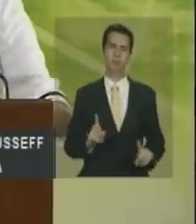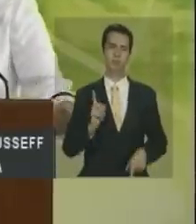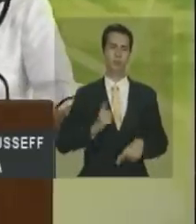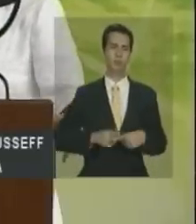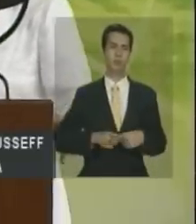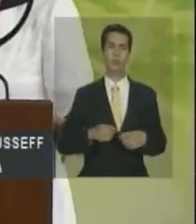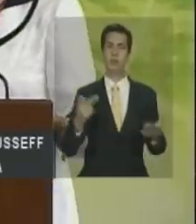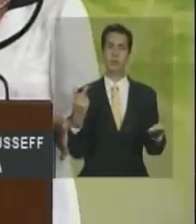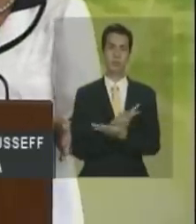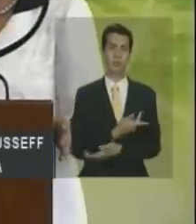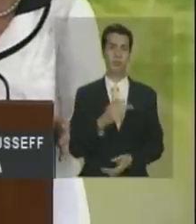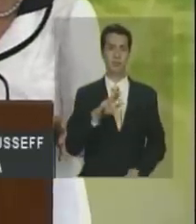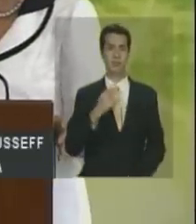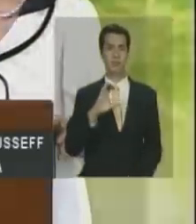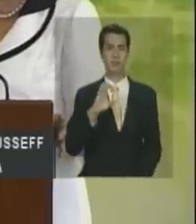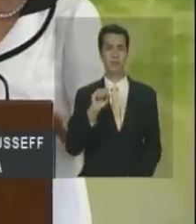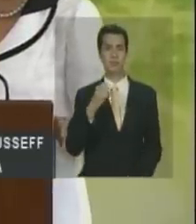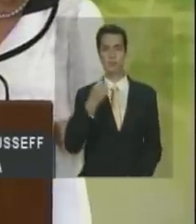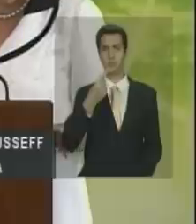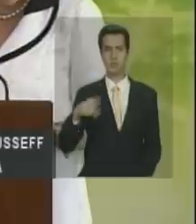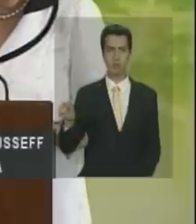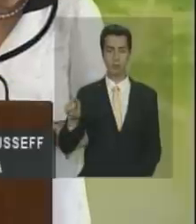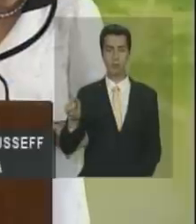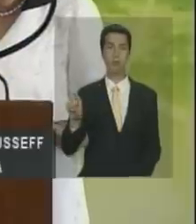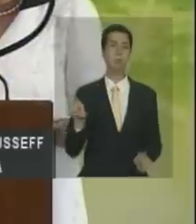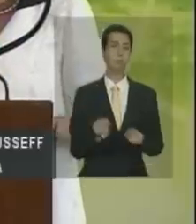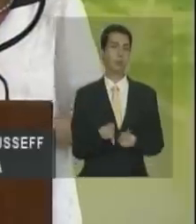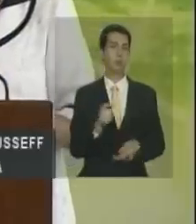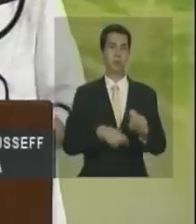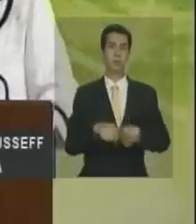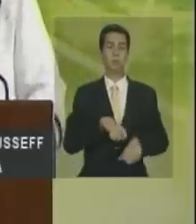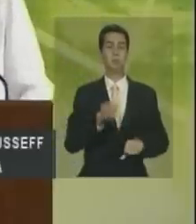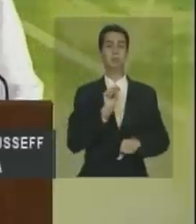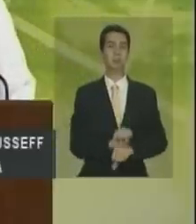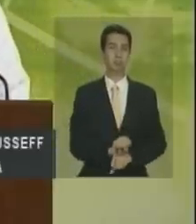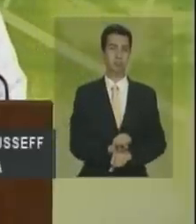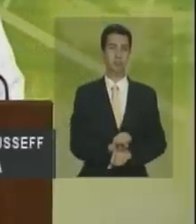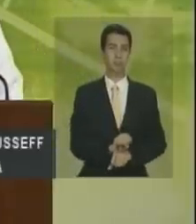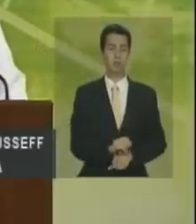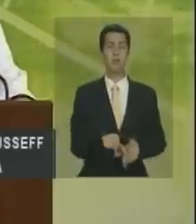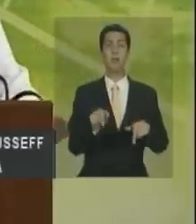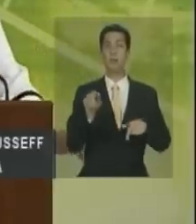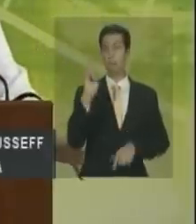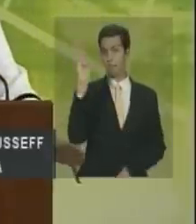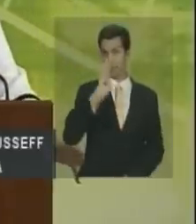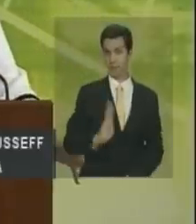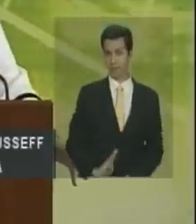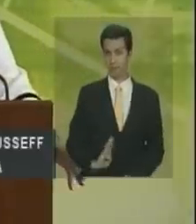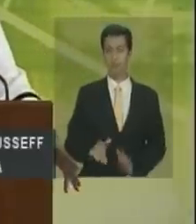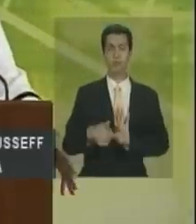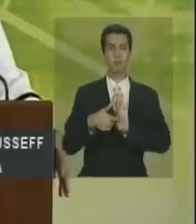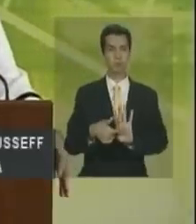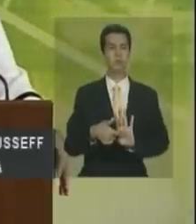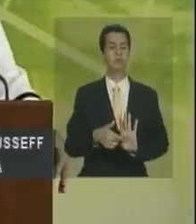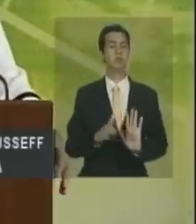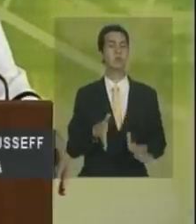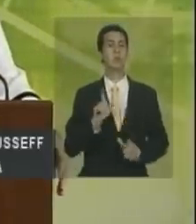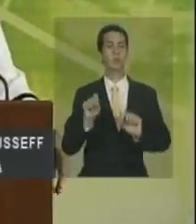quadro de recessão e de paralisia. O Brasil tem demonstrado que não